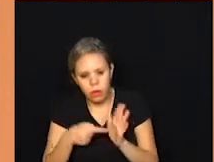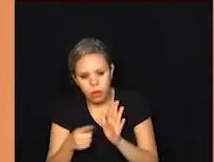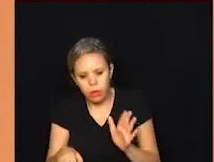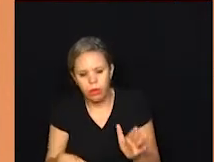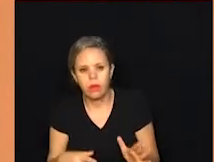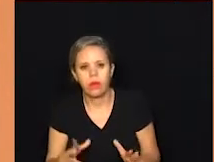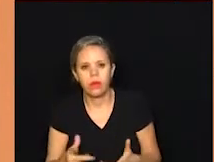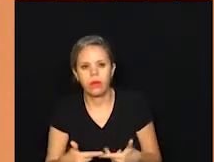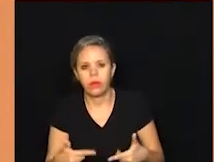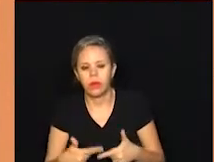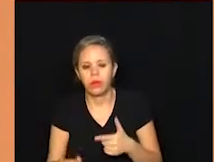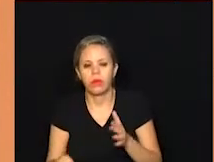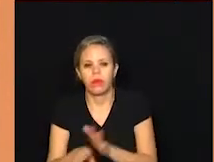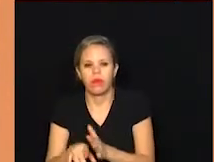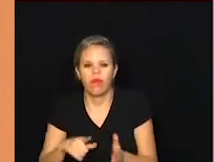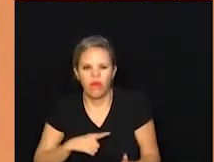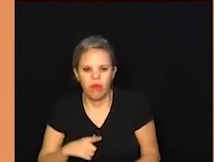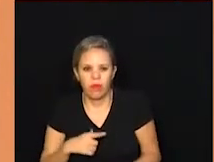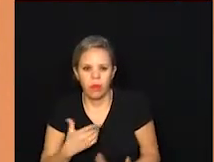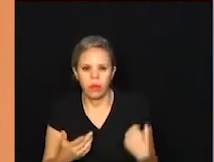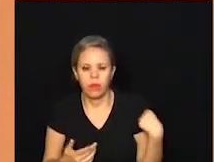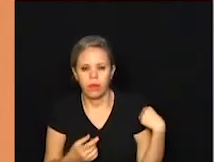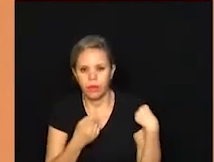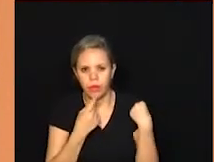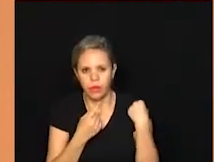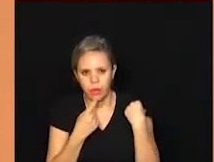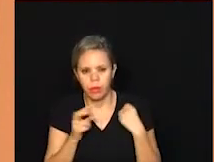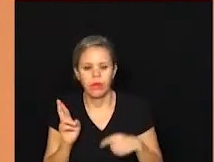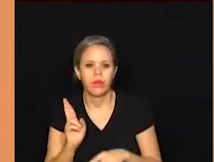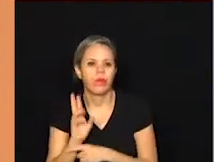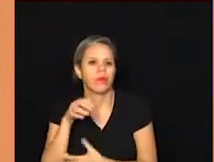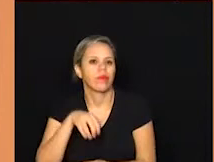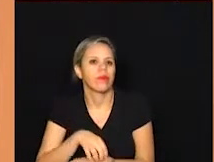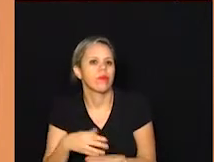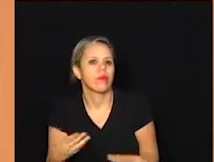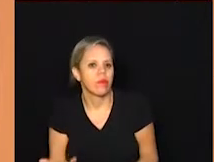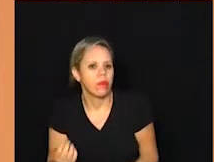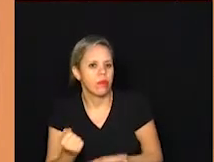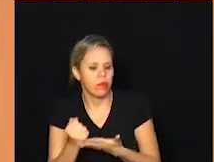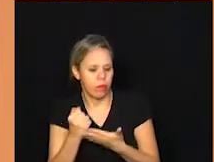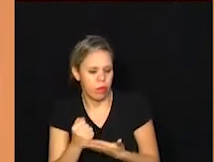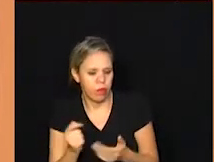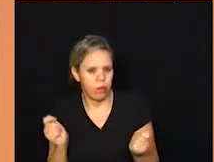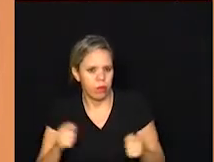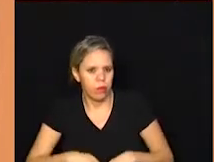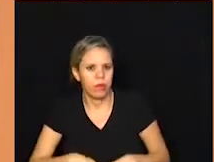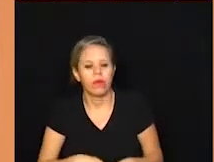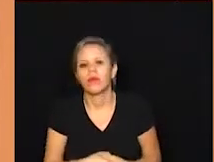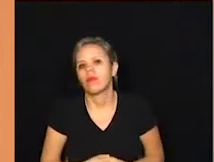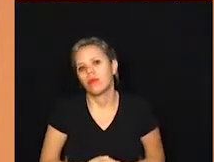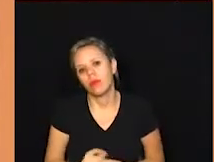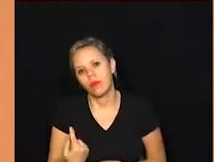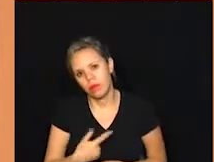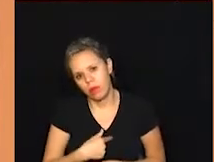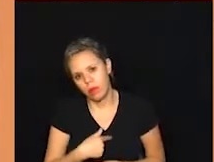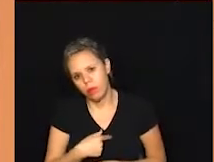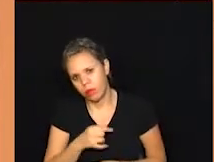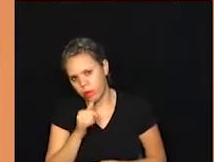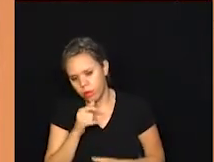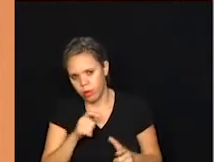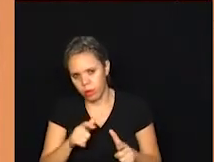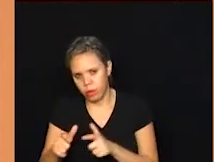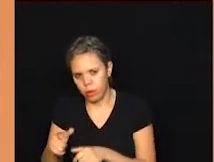todos os casos que a gente tem em Campinas um centro de referência que ajuda, que possibilita que a gente, inclusive, tenha um local